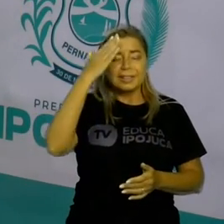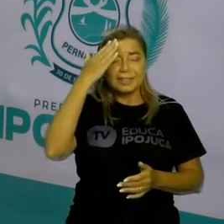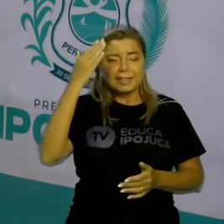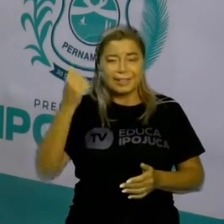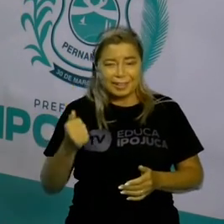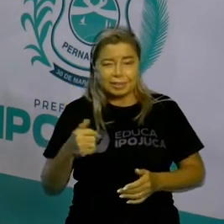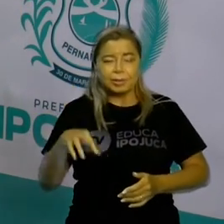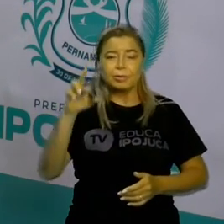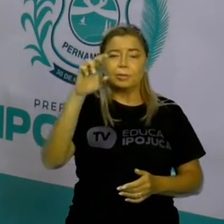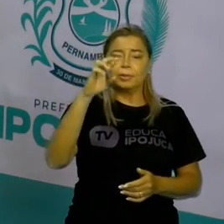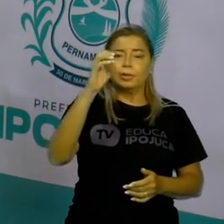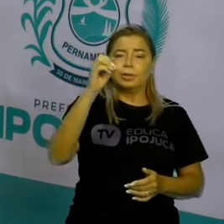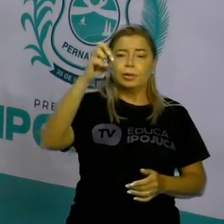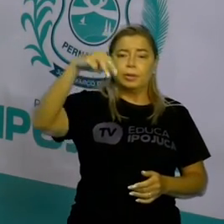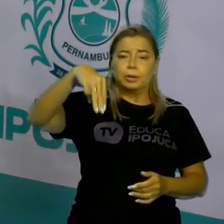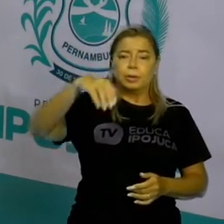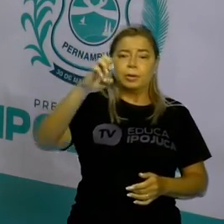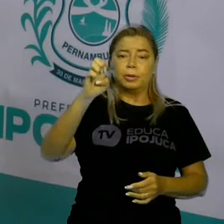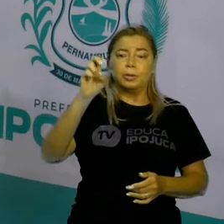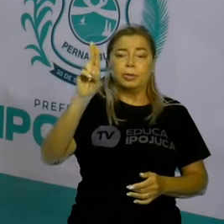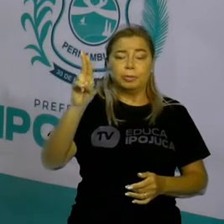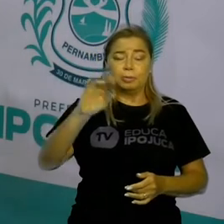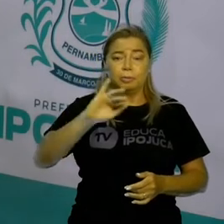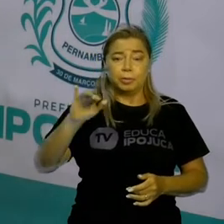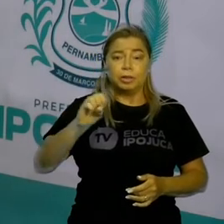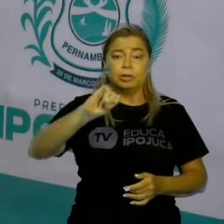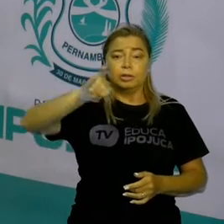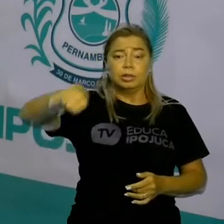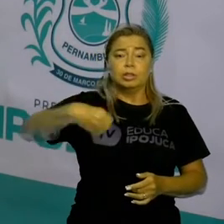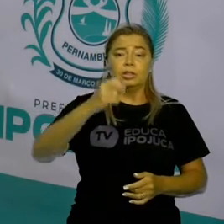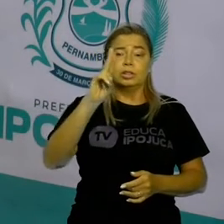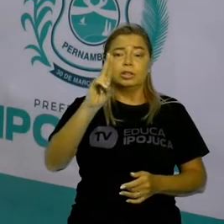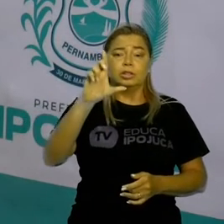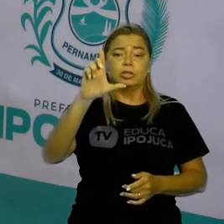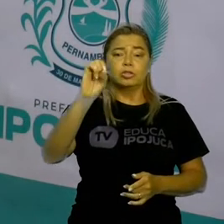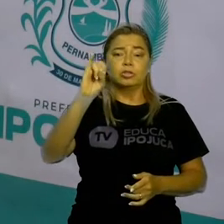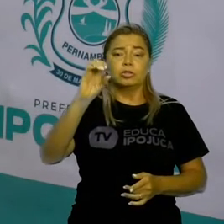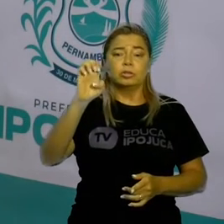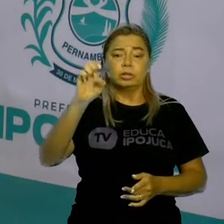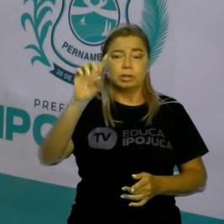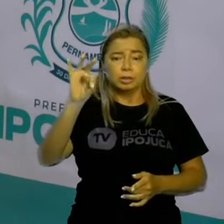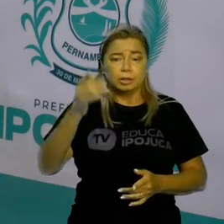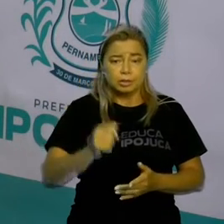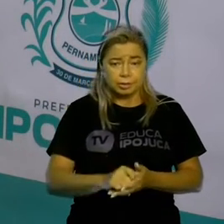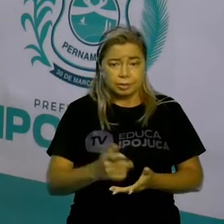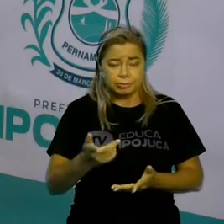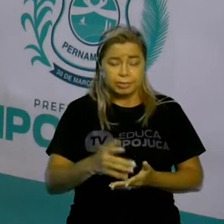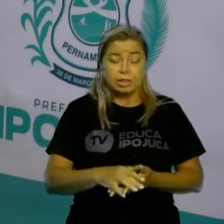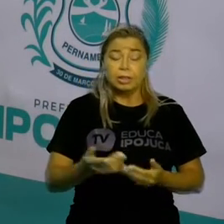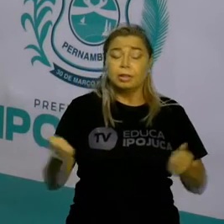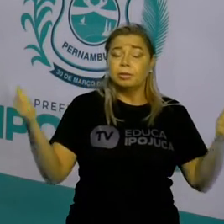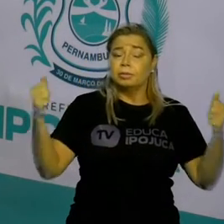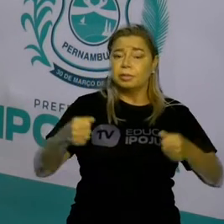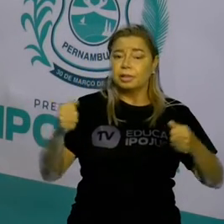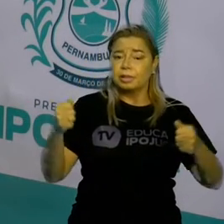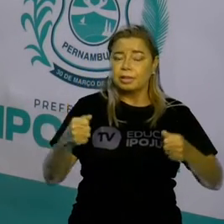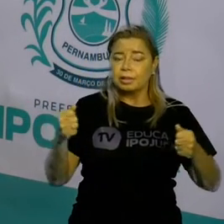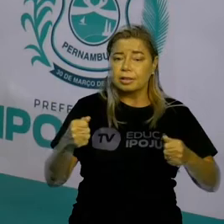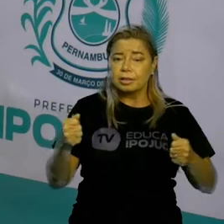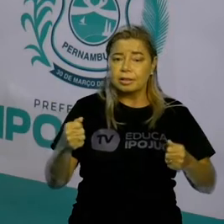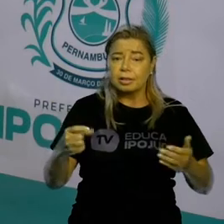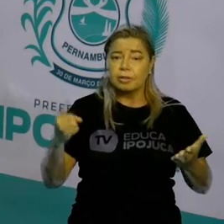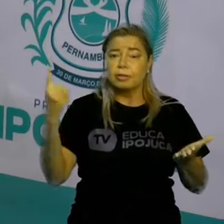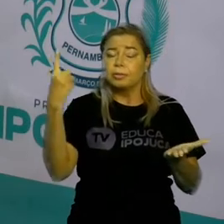é. O Romeu e a Julieta, eles precisavam calcular a probabilidade de se encontrar um determinado número de bananas que estavam